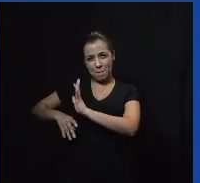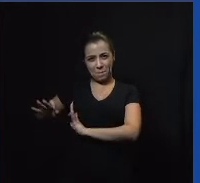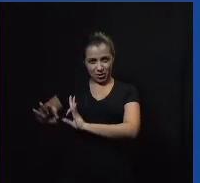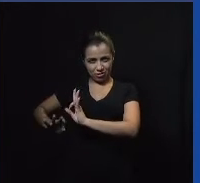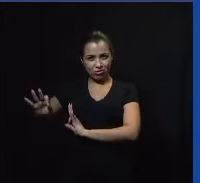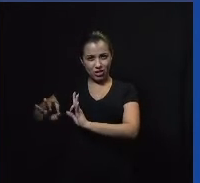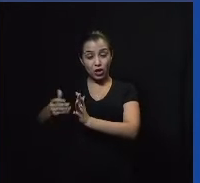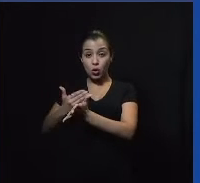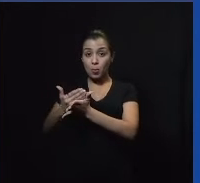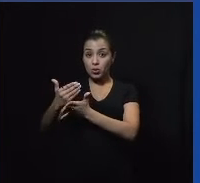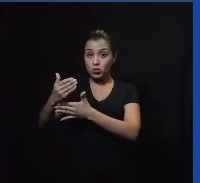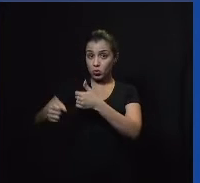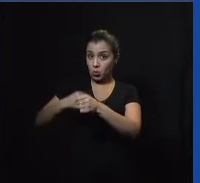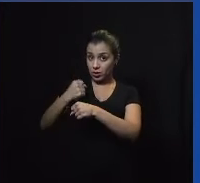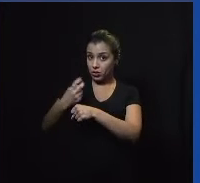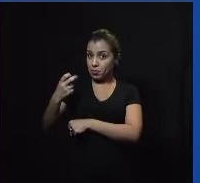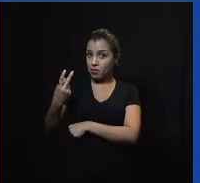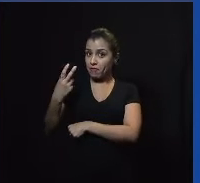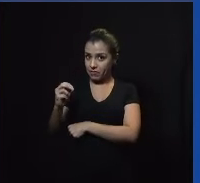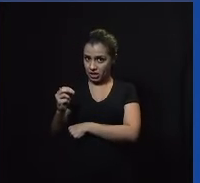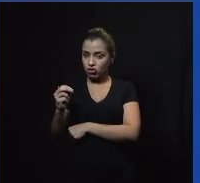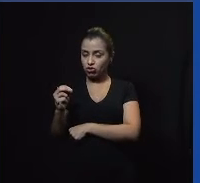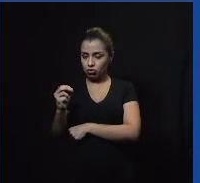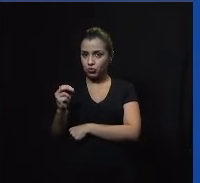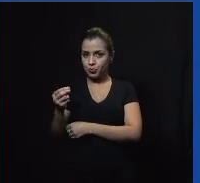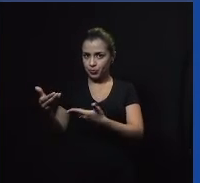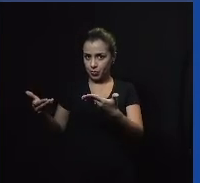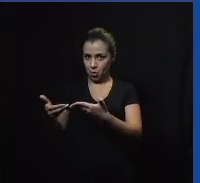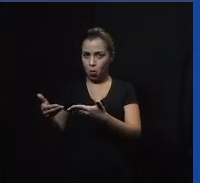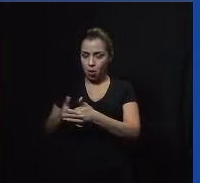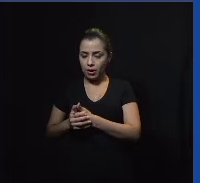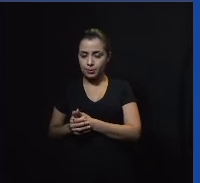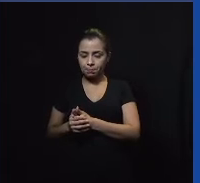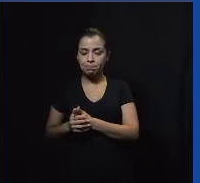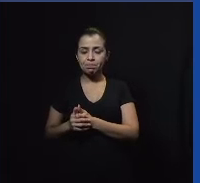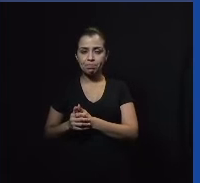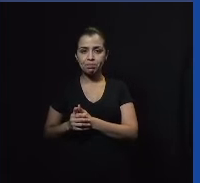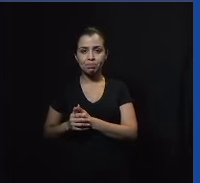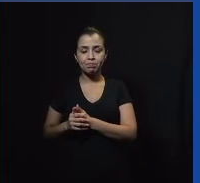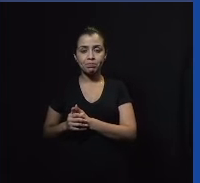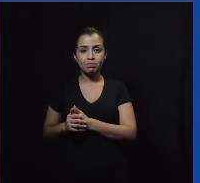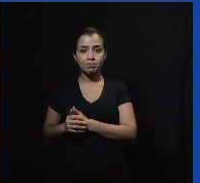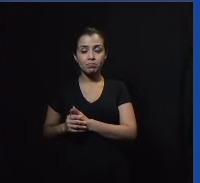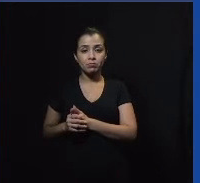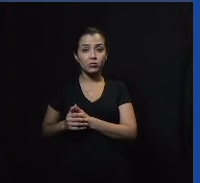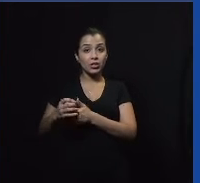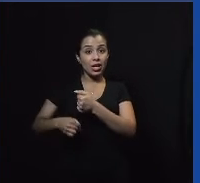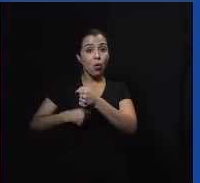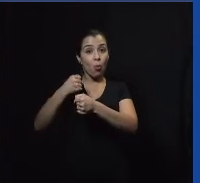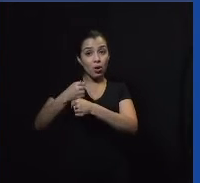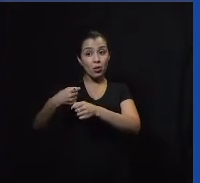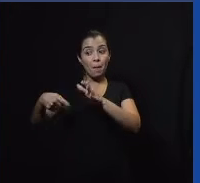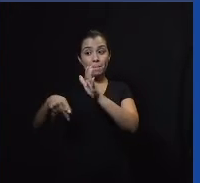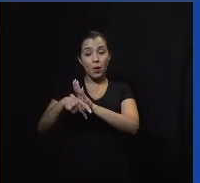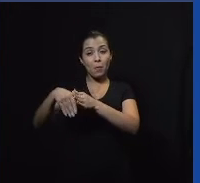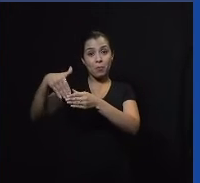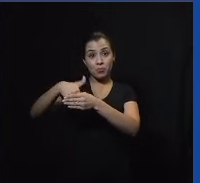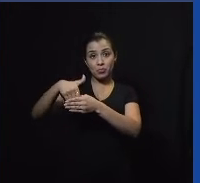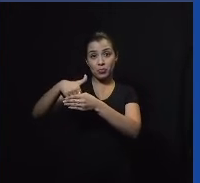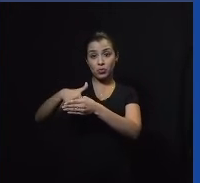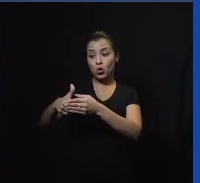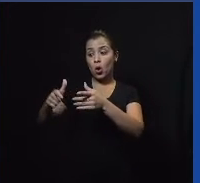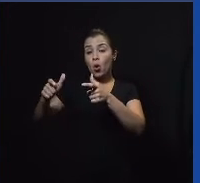em campo, nos municípios, começado em 2020, num ano eleitoral, né, em municípios